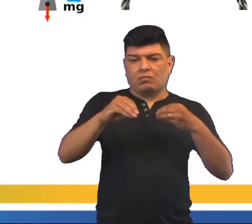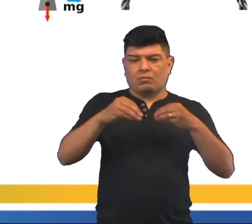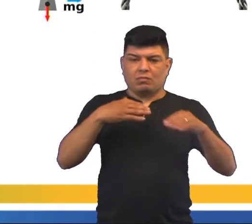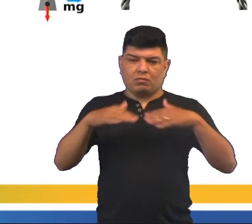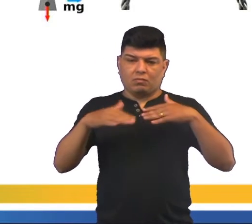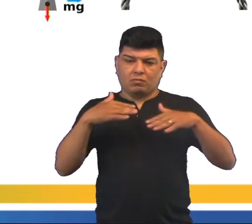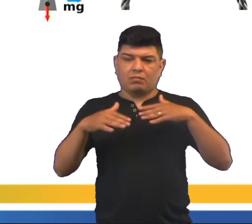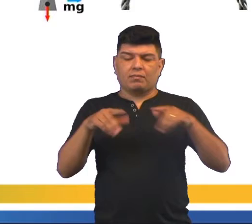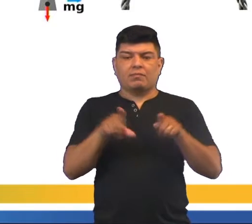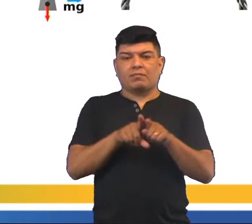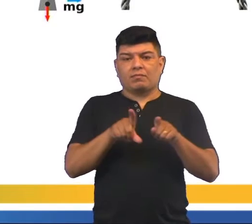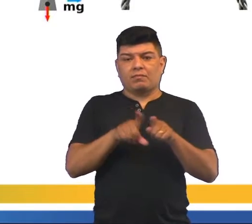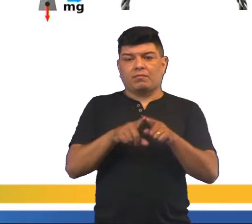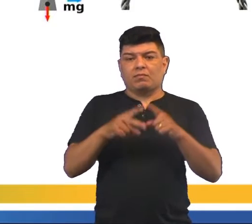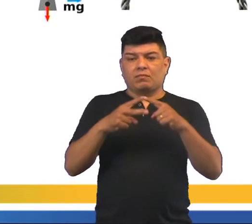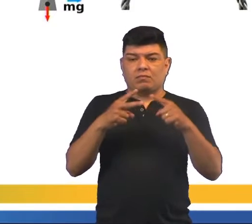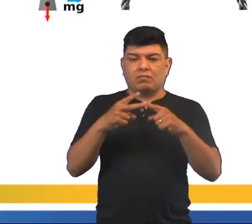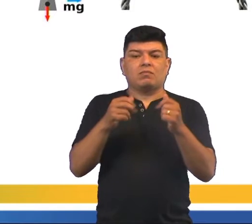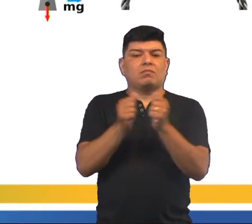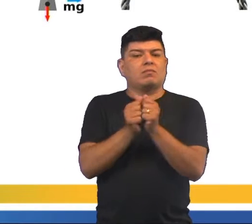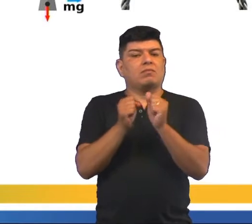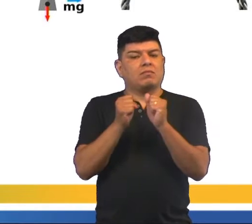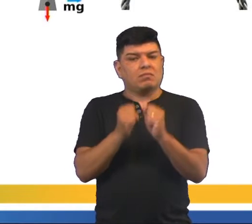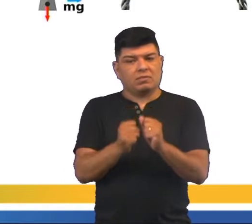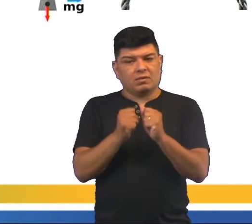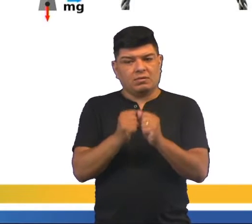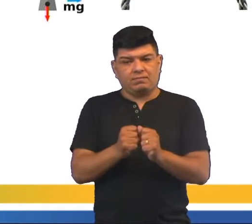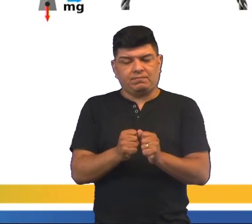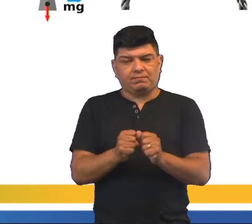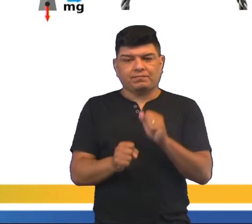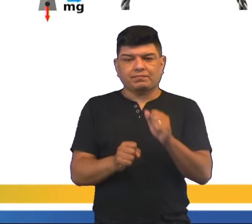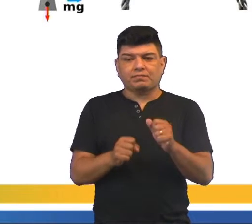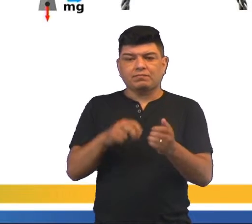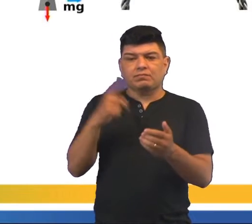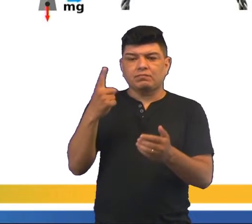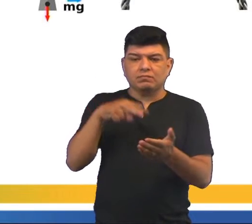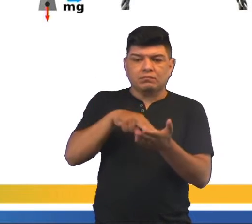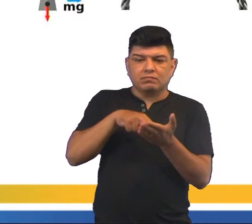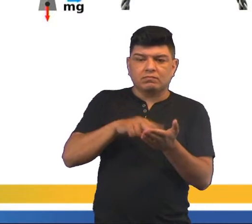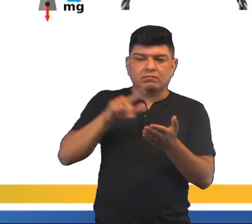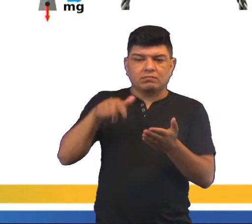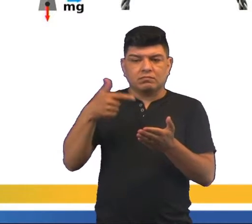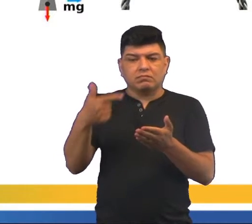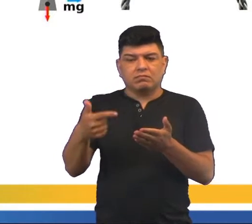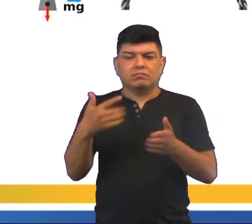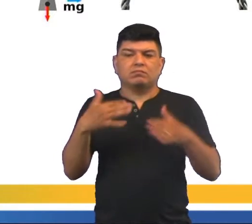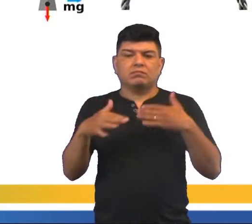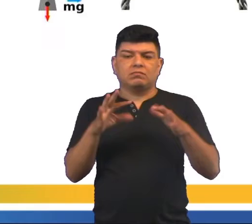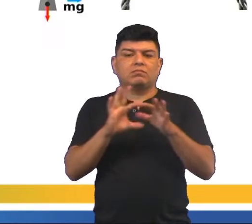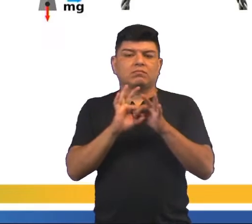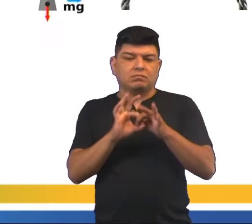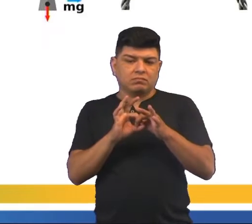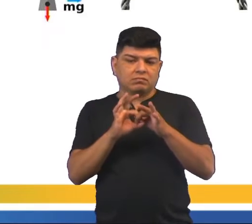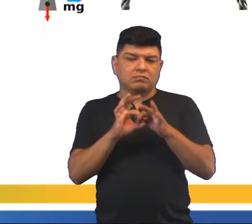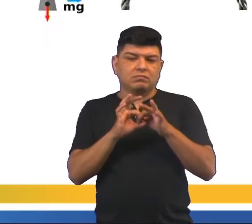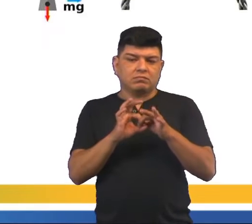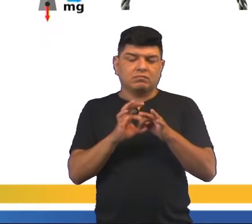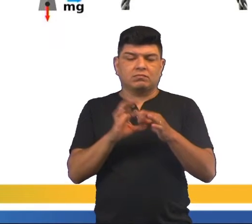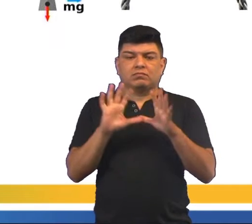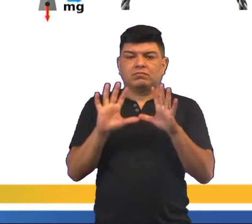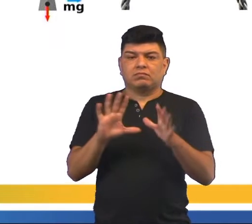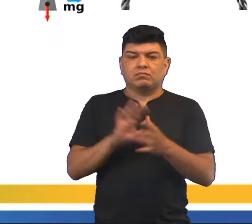ou ainda você pode usar as duas juntos você pode usar uma polia fixa em uma móvel ao meu e